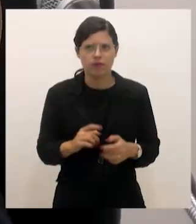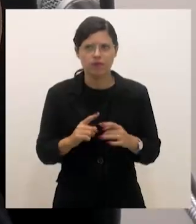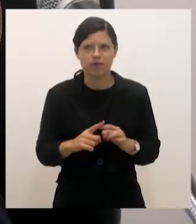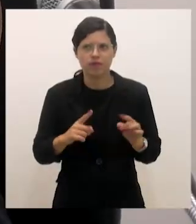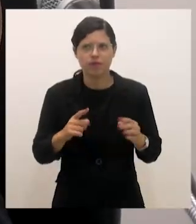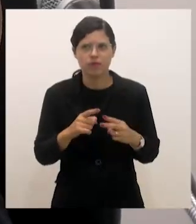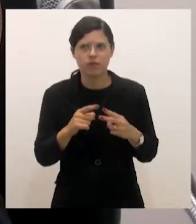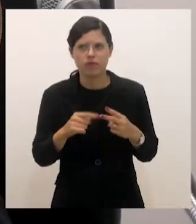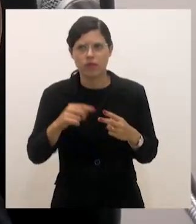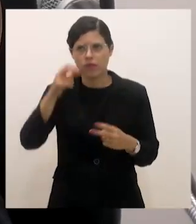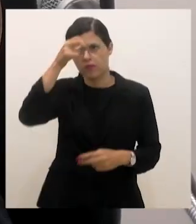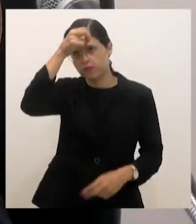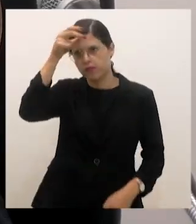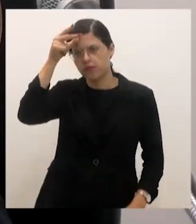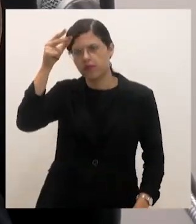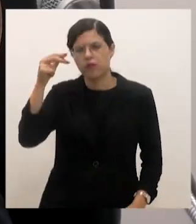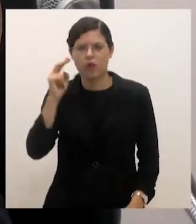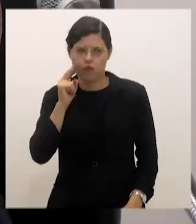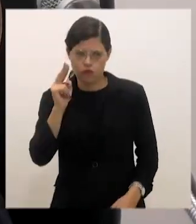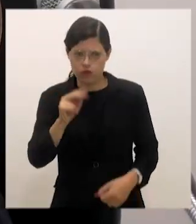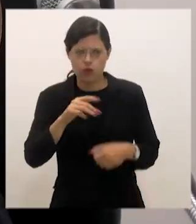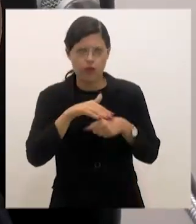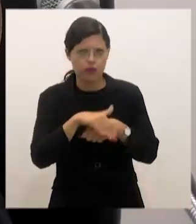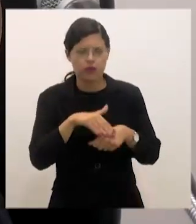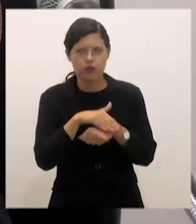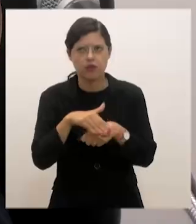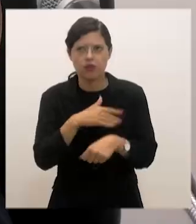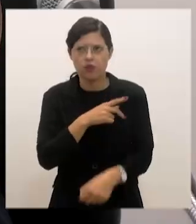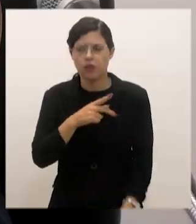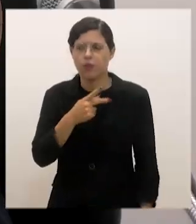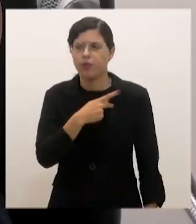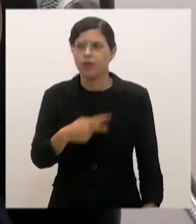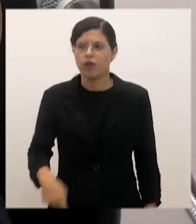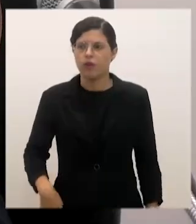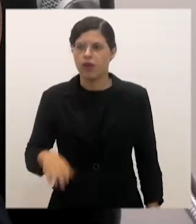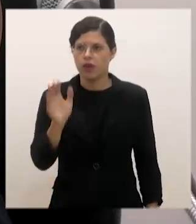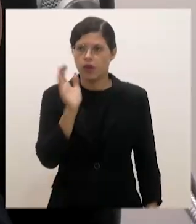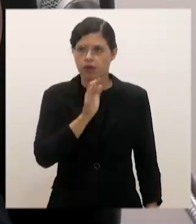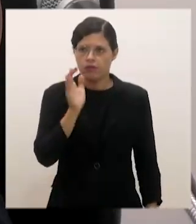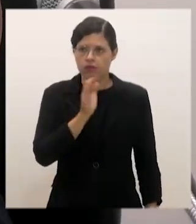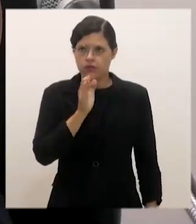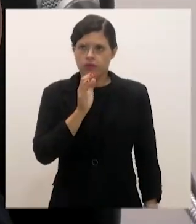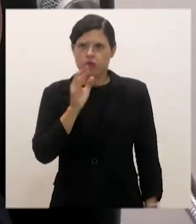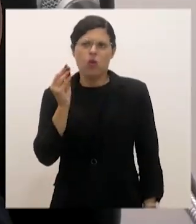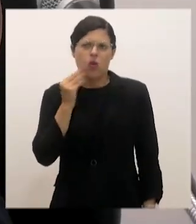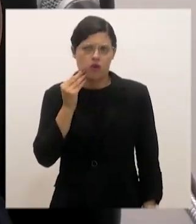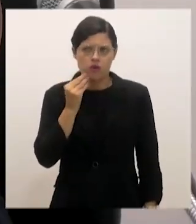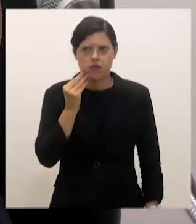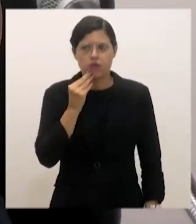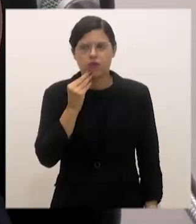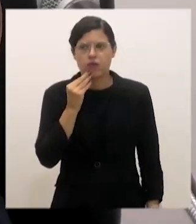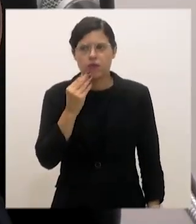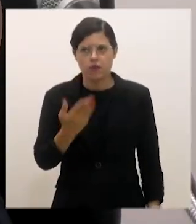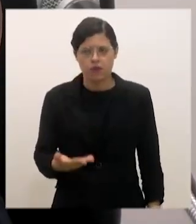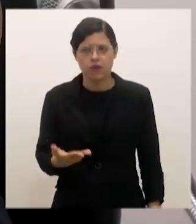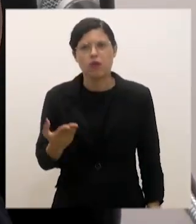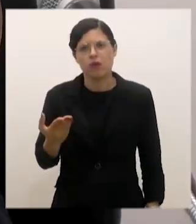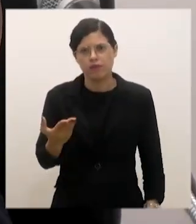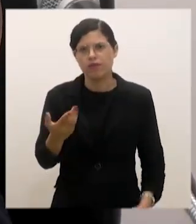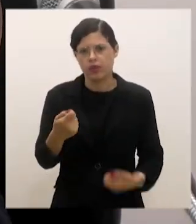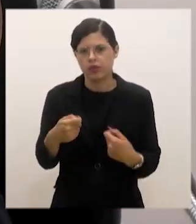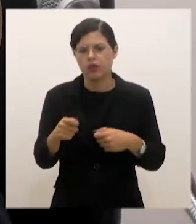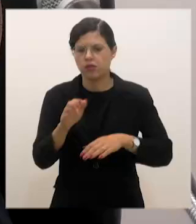prefeitos conversando com o presidente para que desse agilidade a isso. Mas, obviamente, precaução é